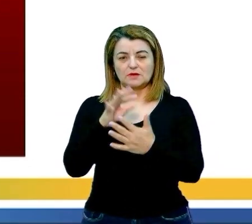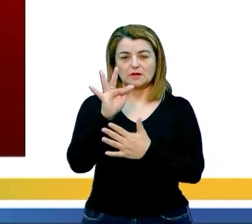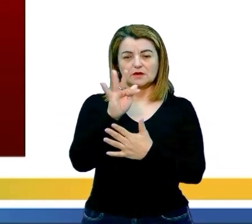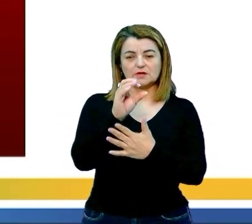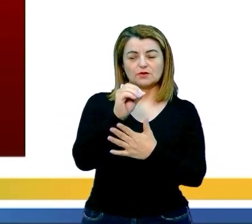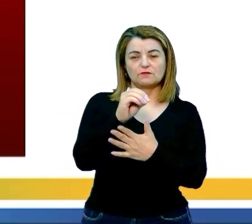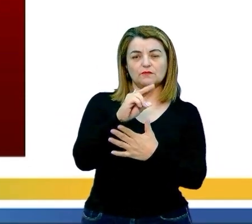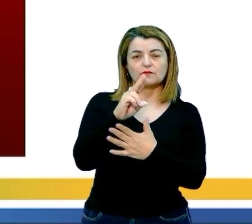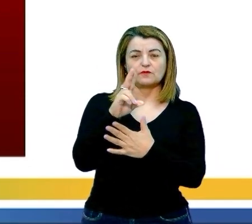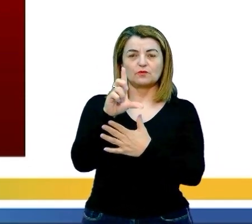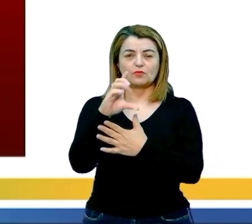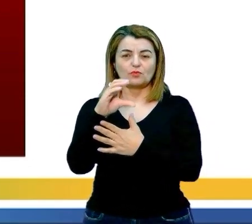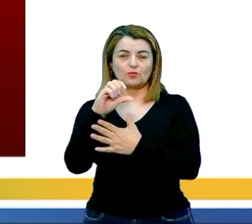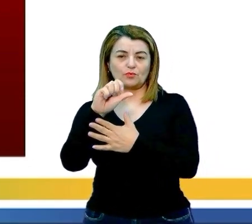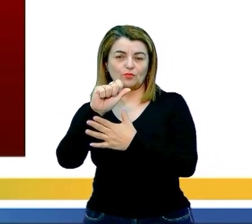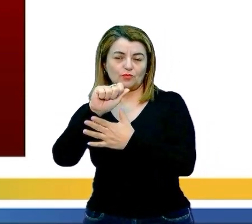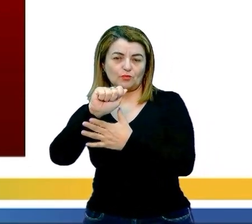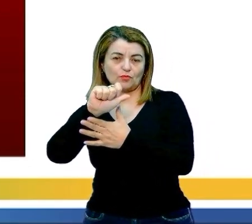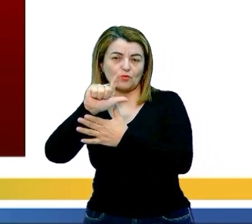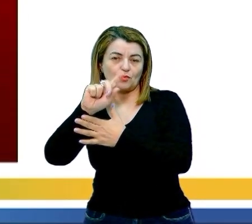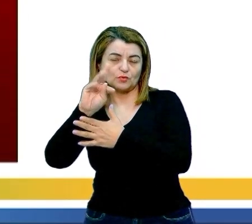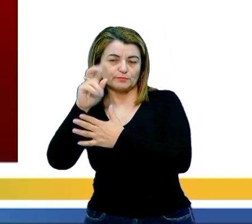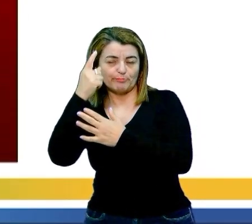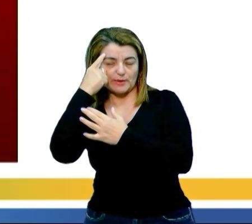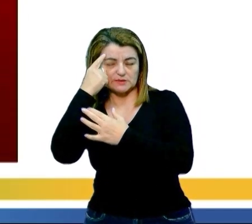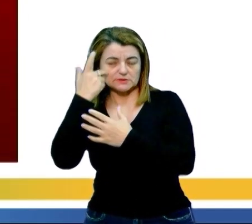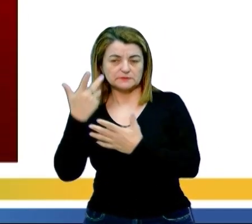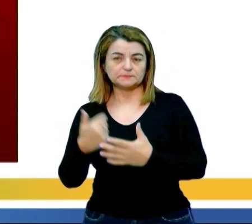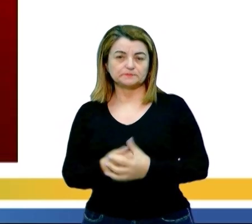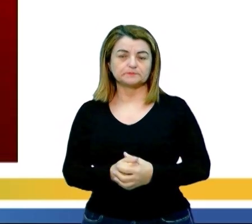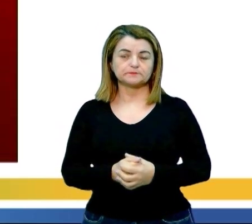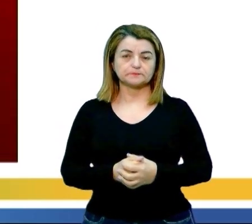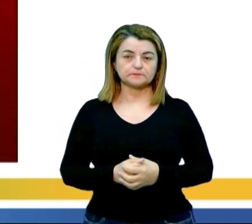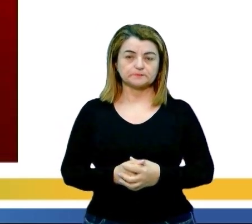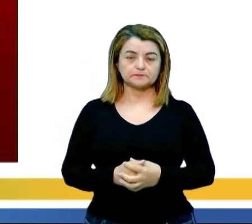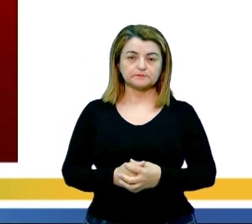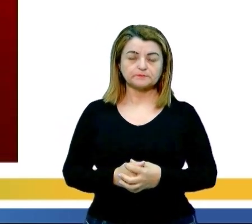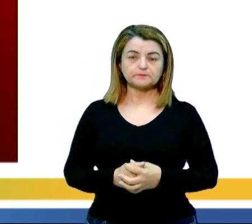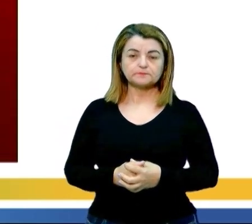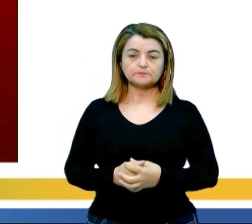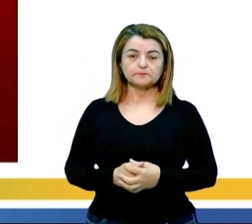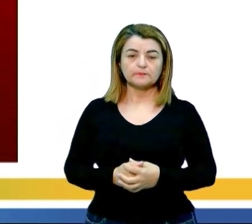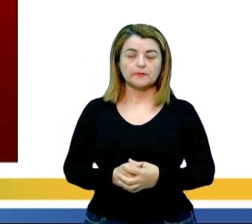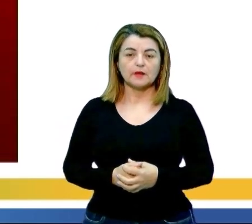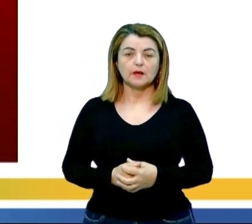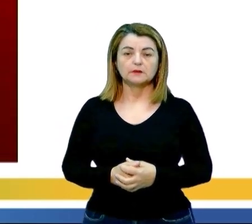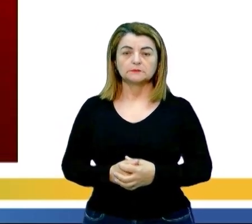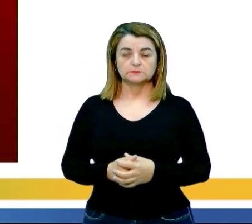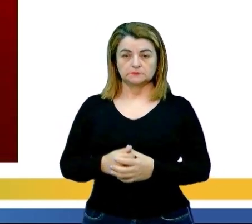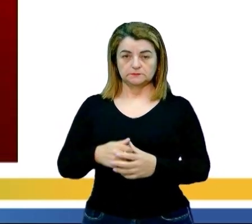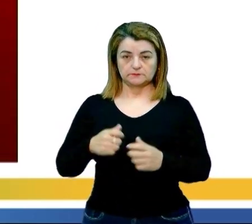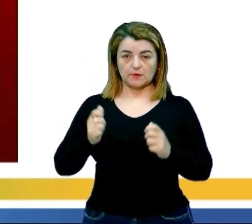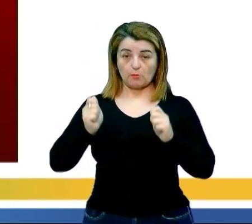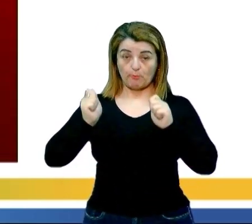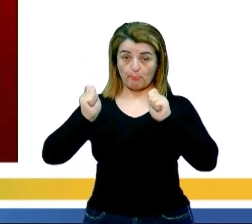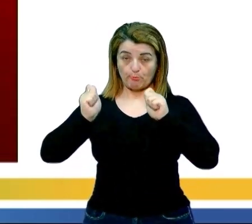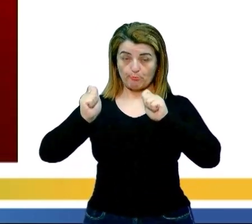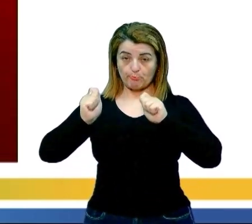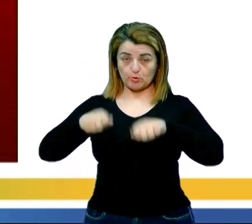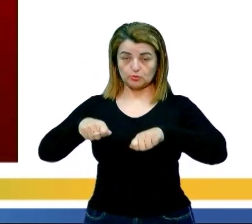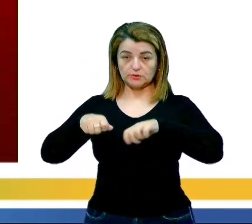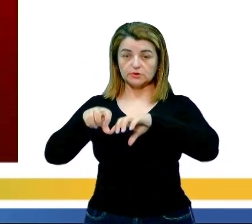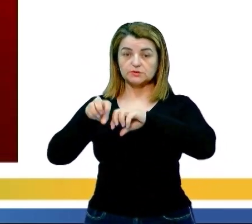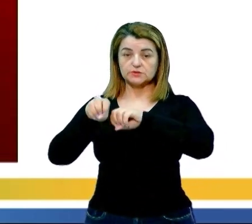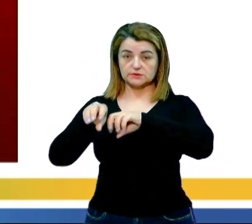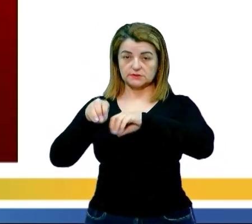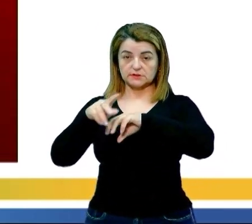Foucault pensa em relação à questão do poder. Poder disciplinar, porque tem o poder disciplinar e